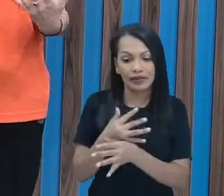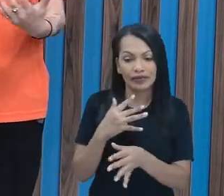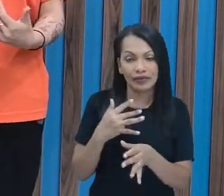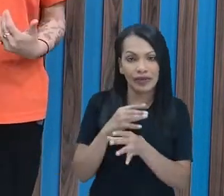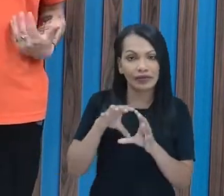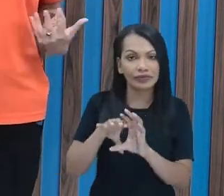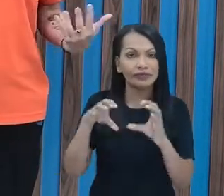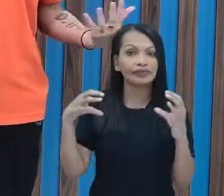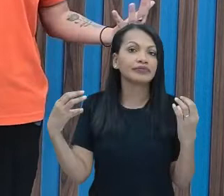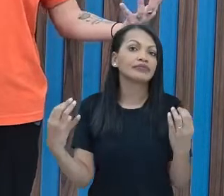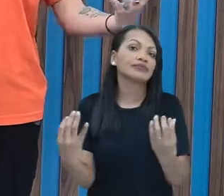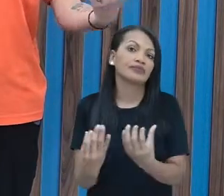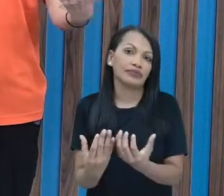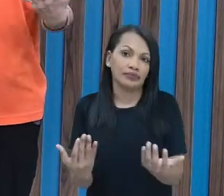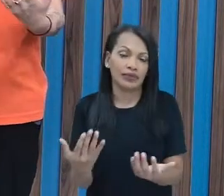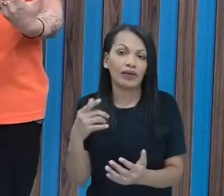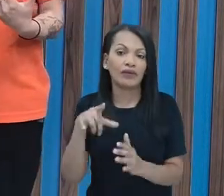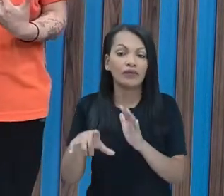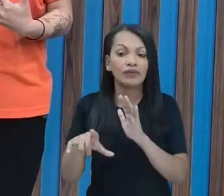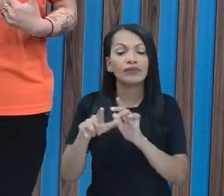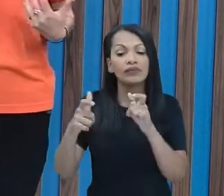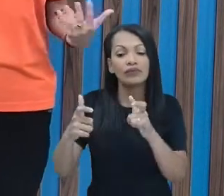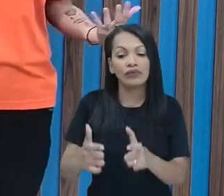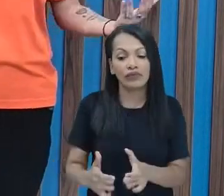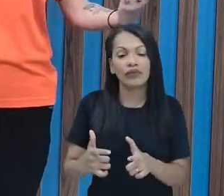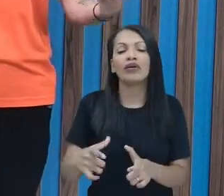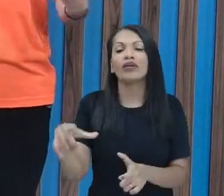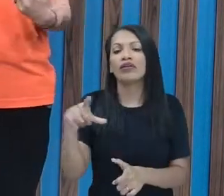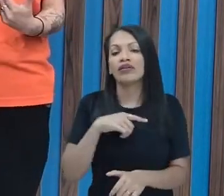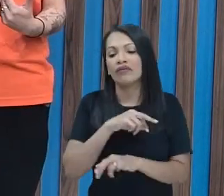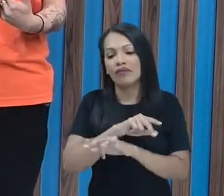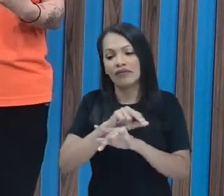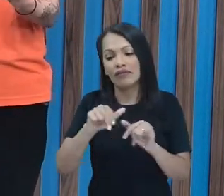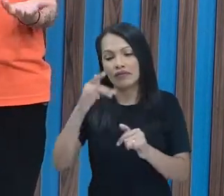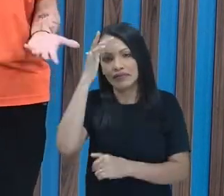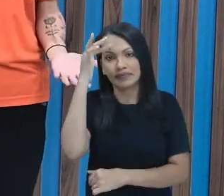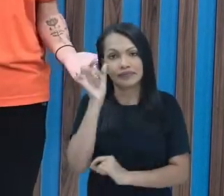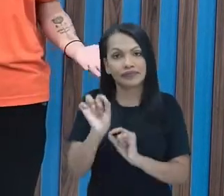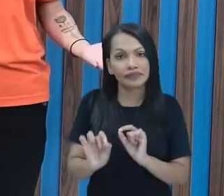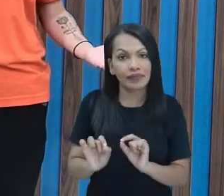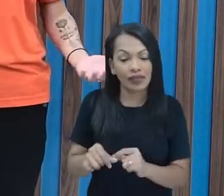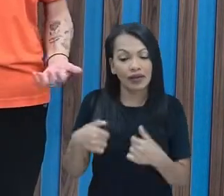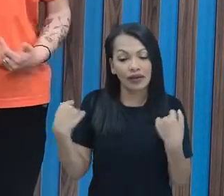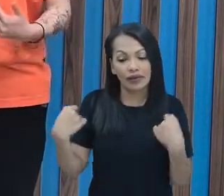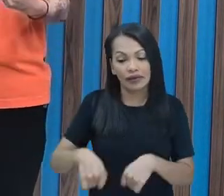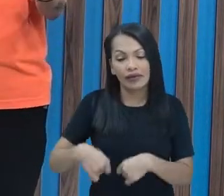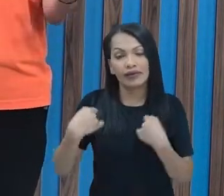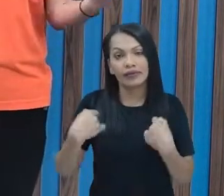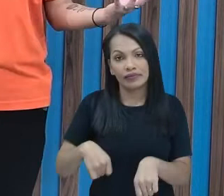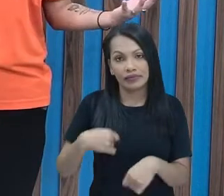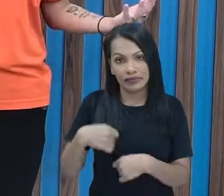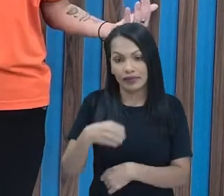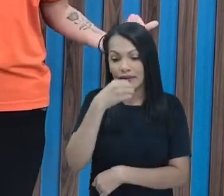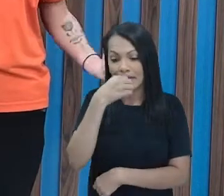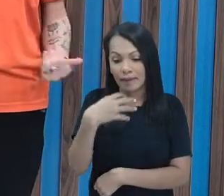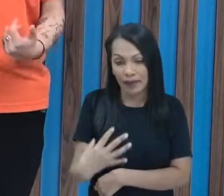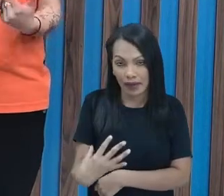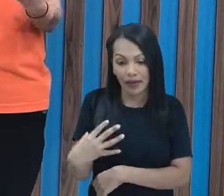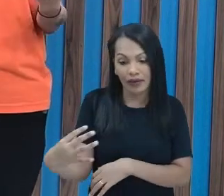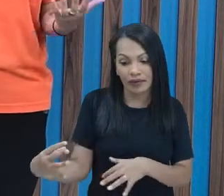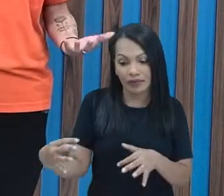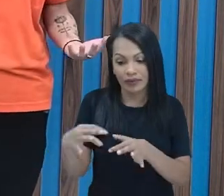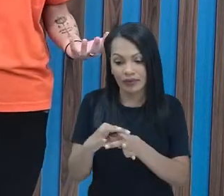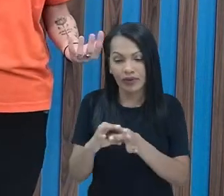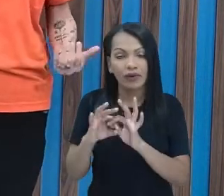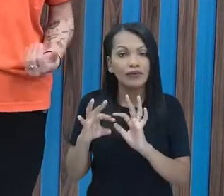comunidade, desse lugar onde habitam várias pessoas e que precisa ser de bem comum, né? Que